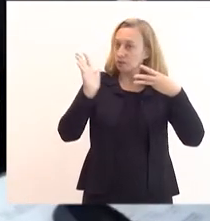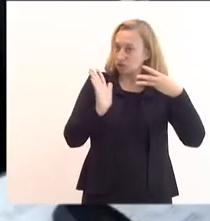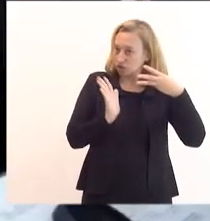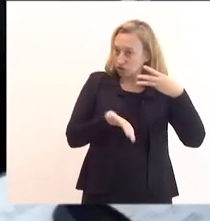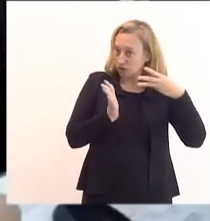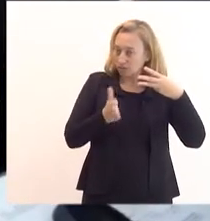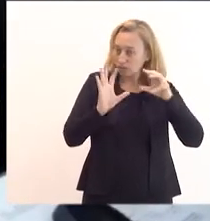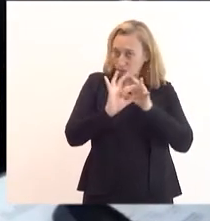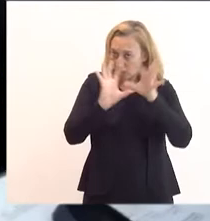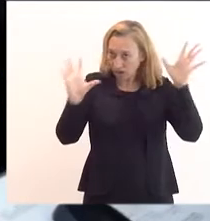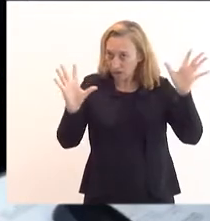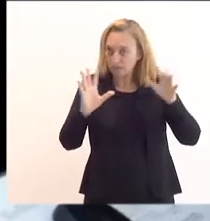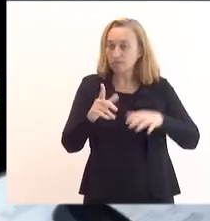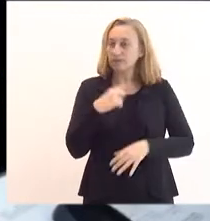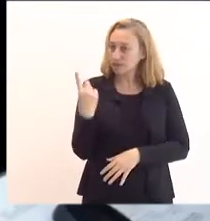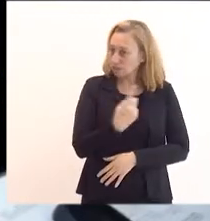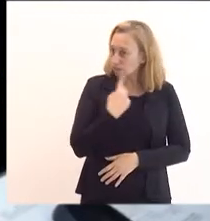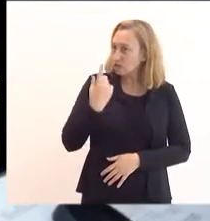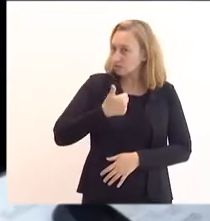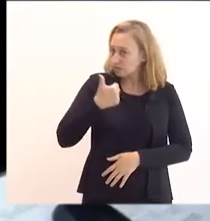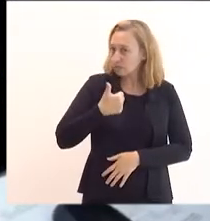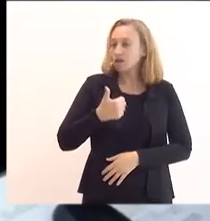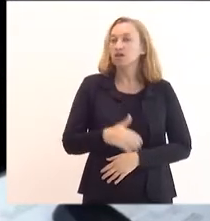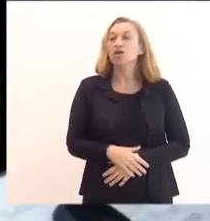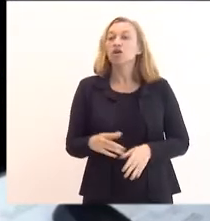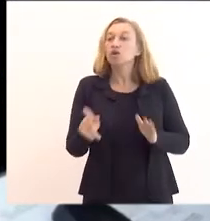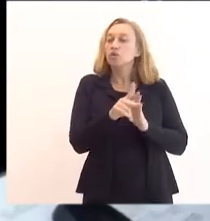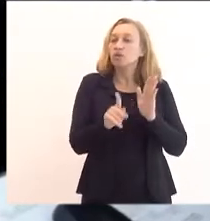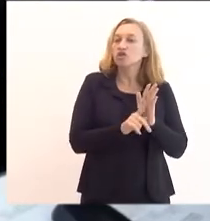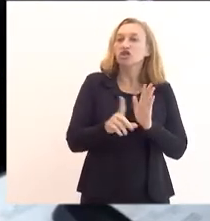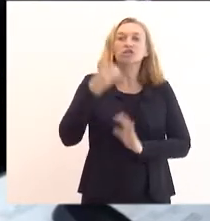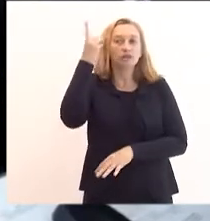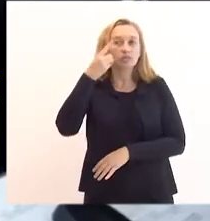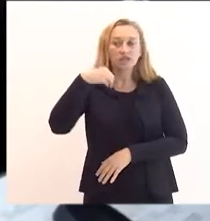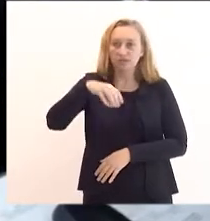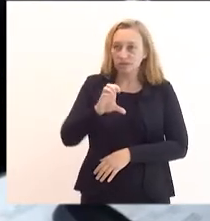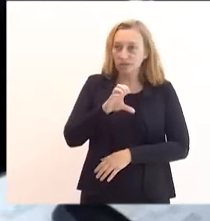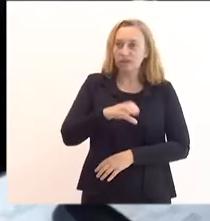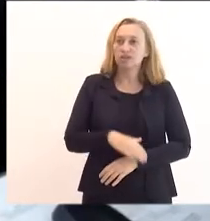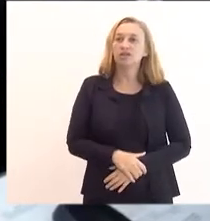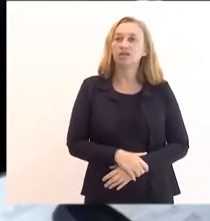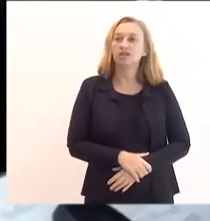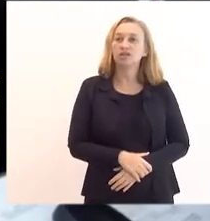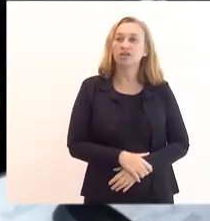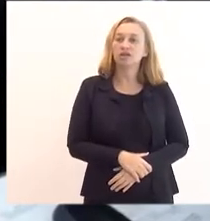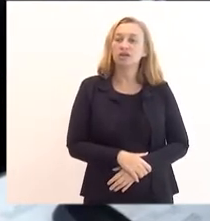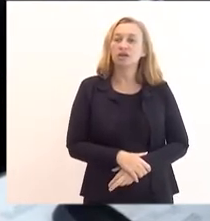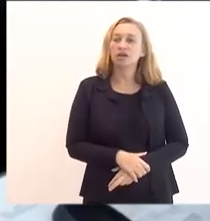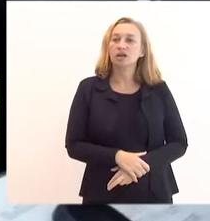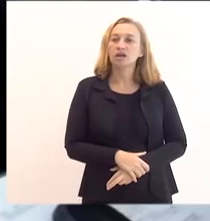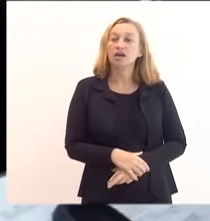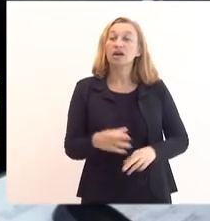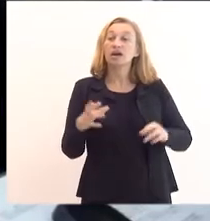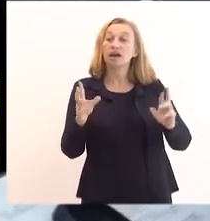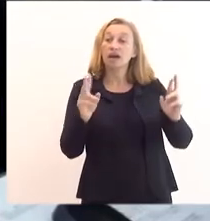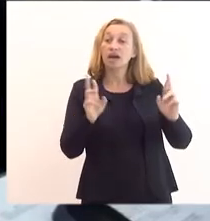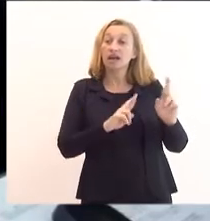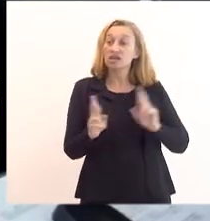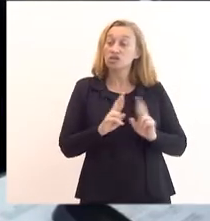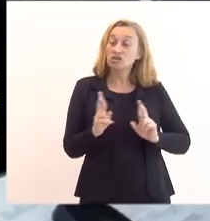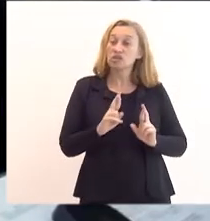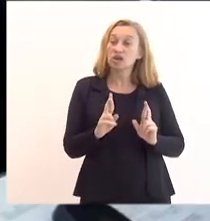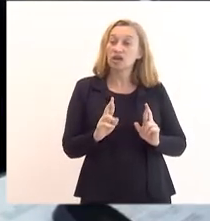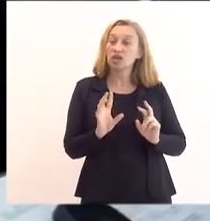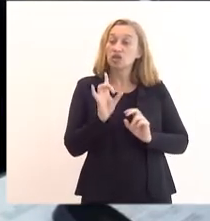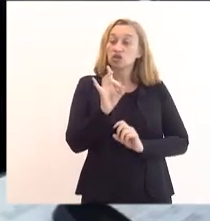claro para nós que o projeto do deputado Carlos Mink diz respeito apenas, né,